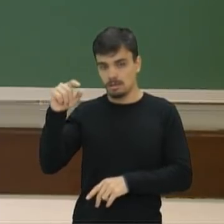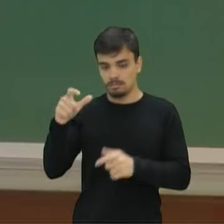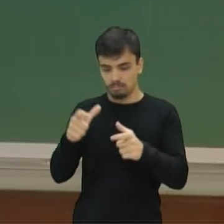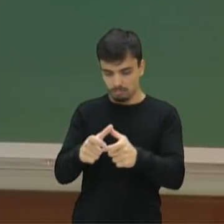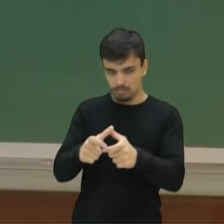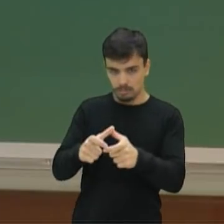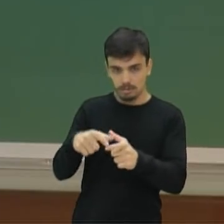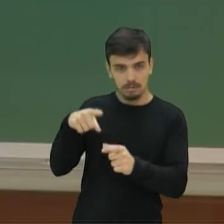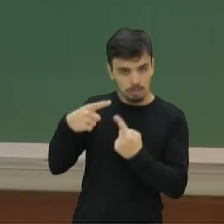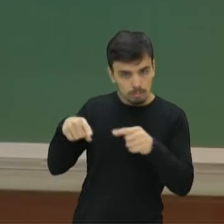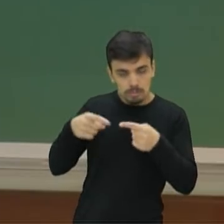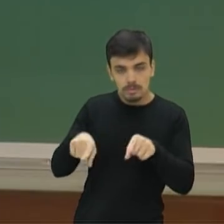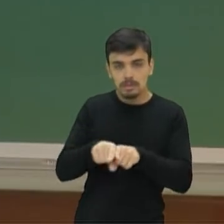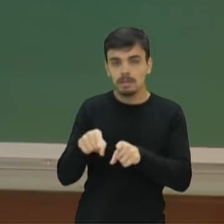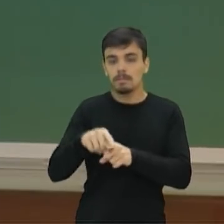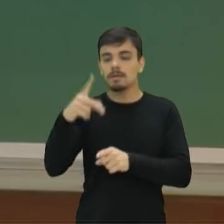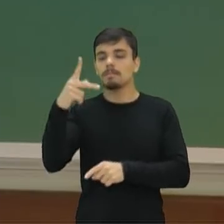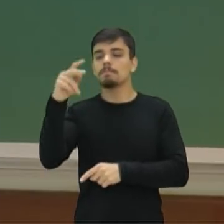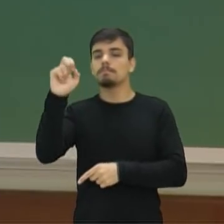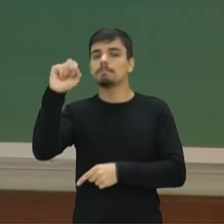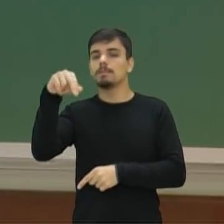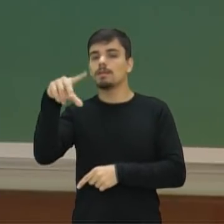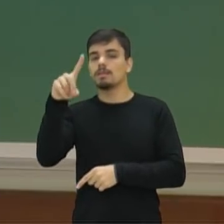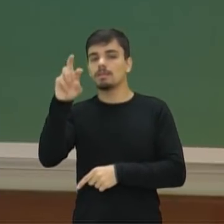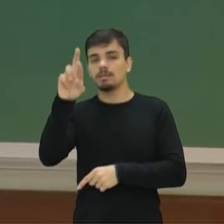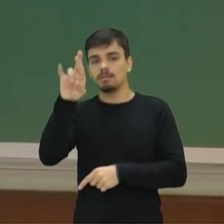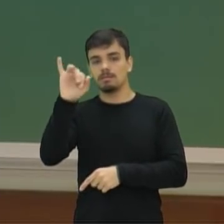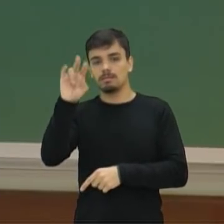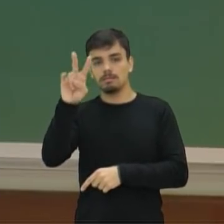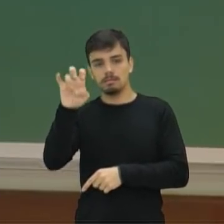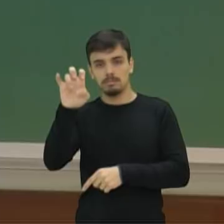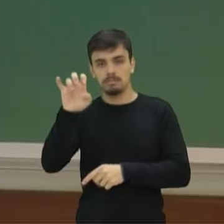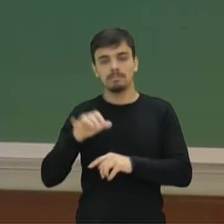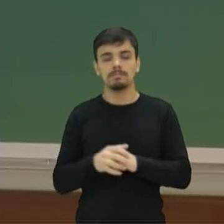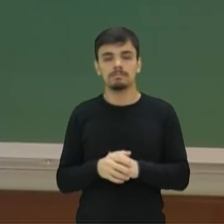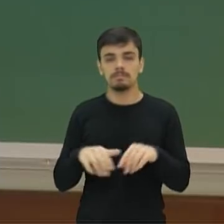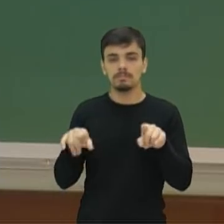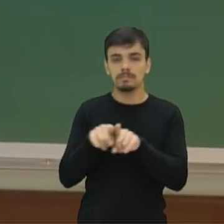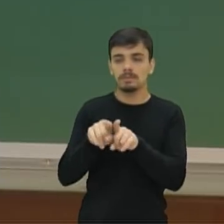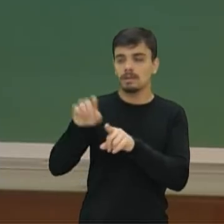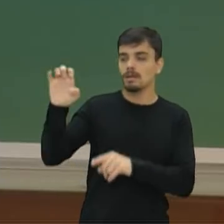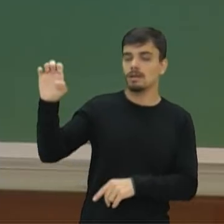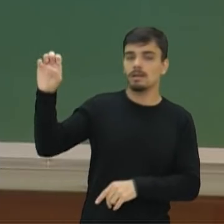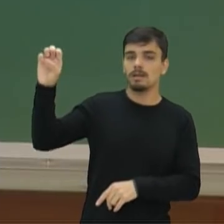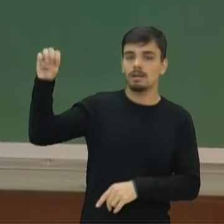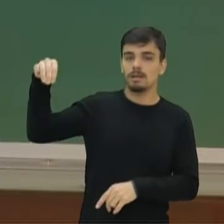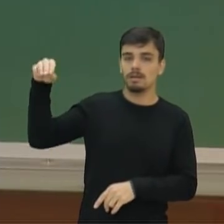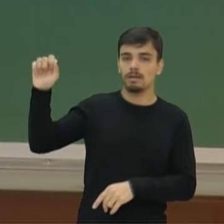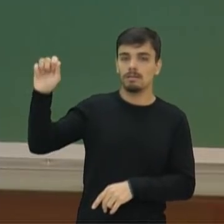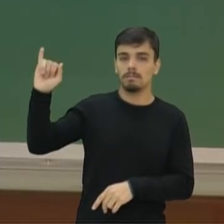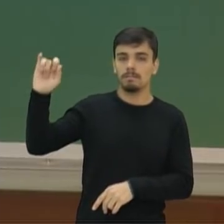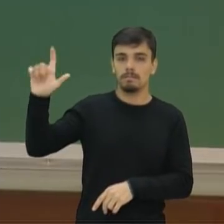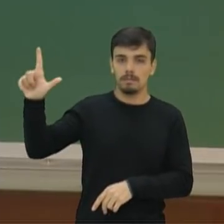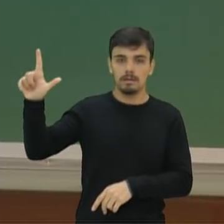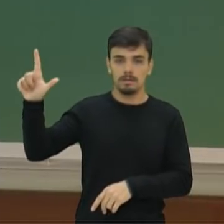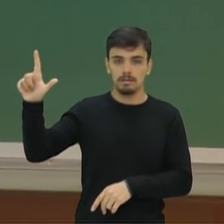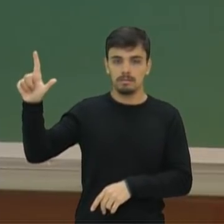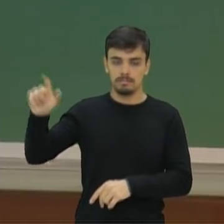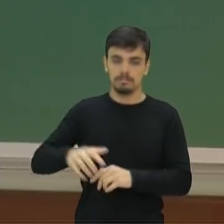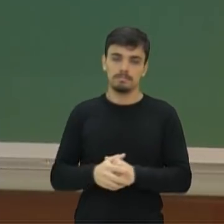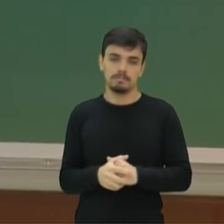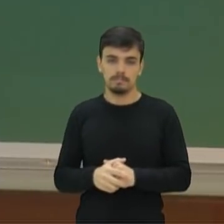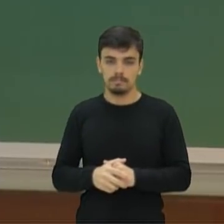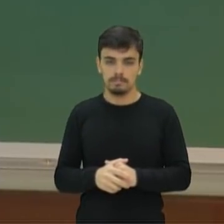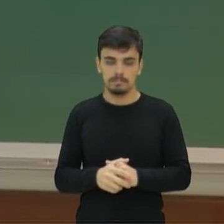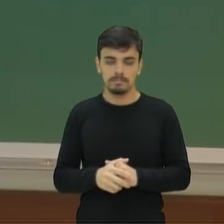Disc. Pendrive, acabamos de ver o pendrive. E-mail, né? Eu não falo, vou mandar uma correspondência